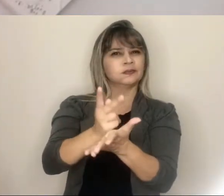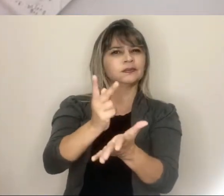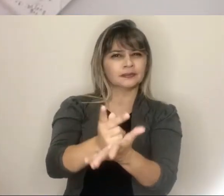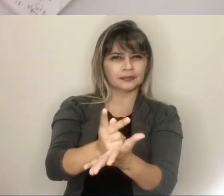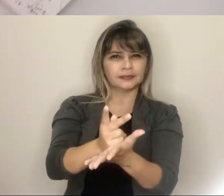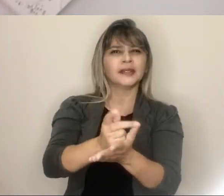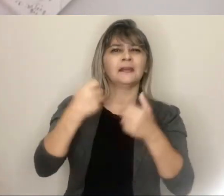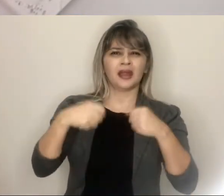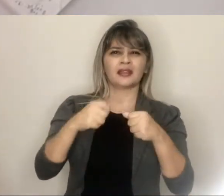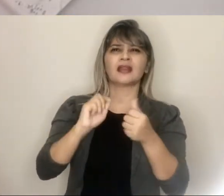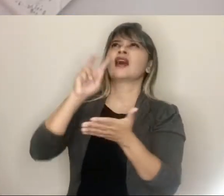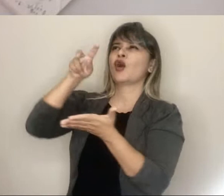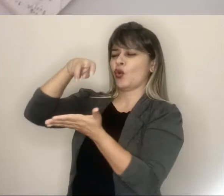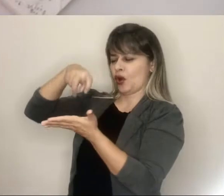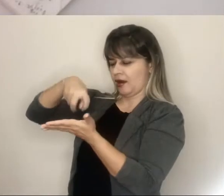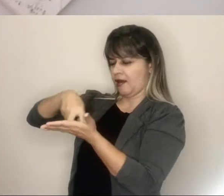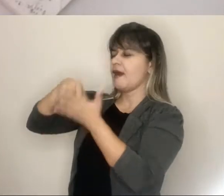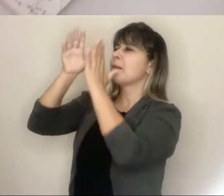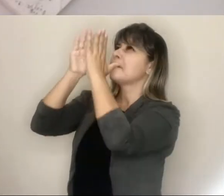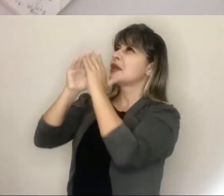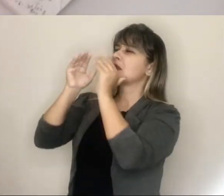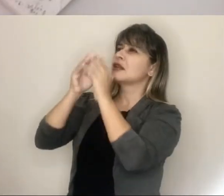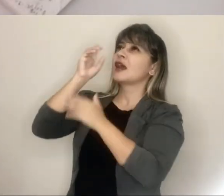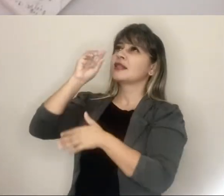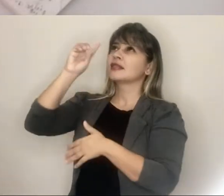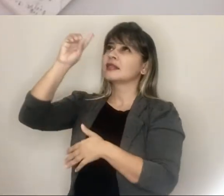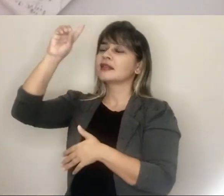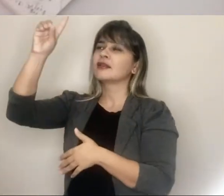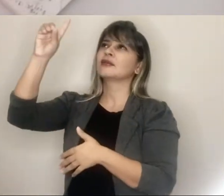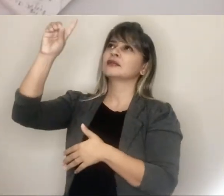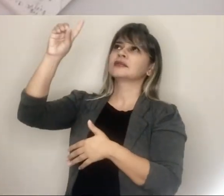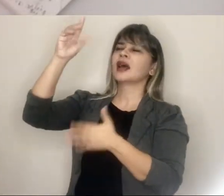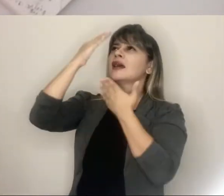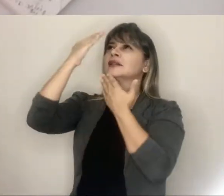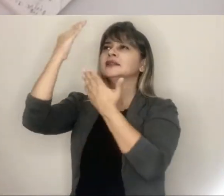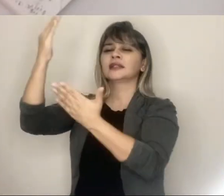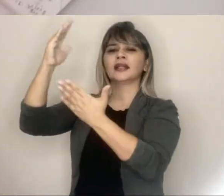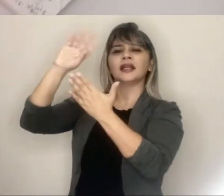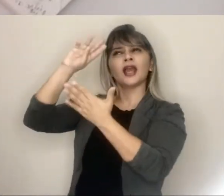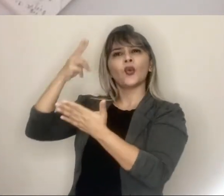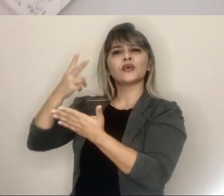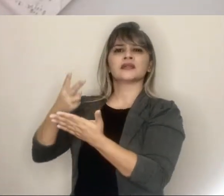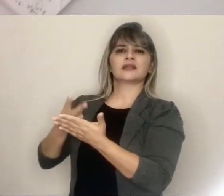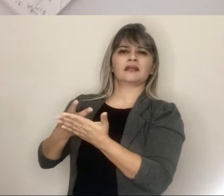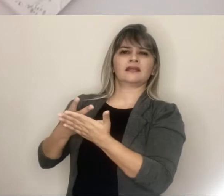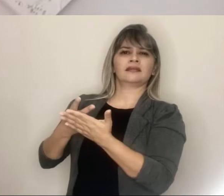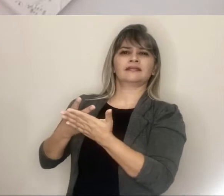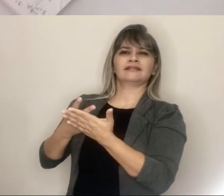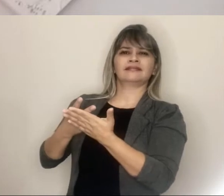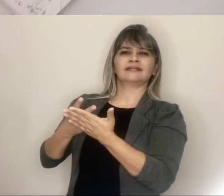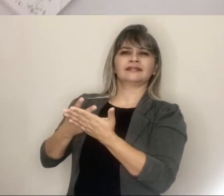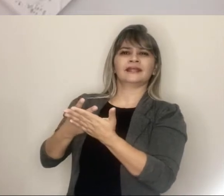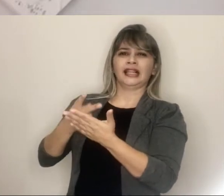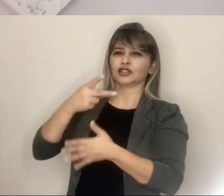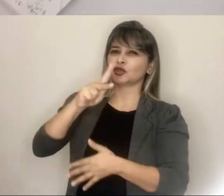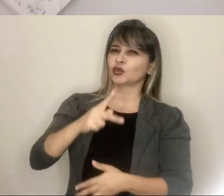em súplica e também em ação de graça. Ação de graça é agradecer, é reconhecer tudo que Deus tem feito na nossa